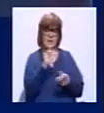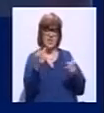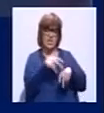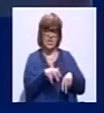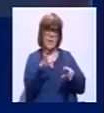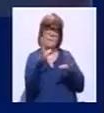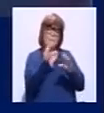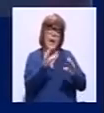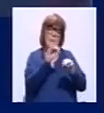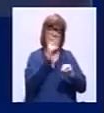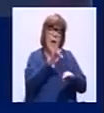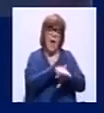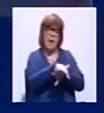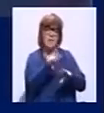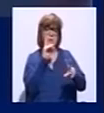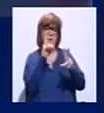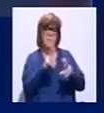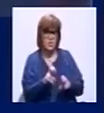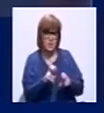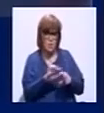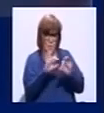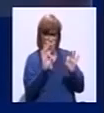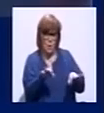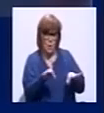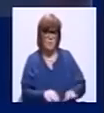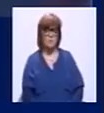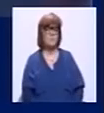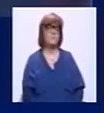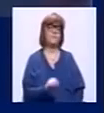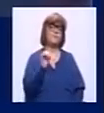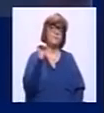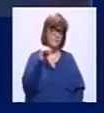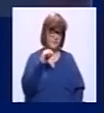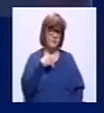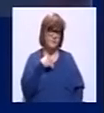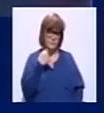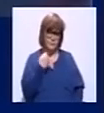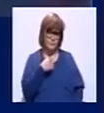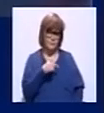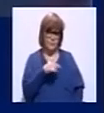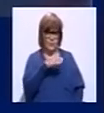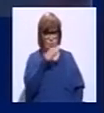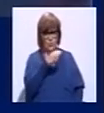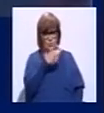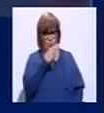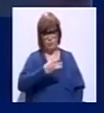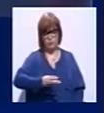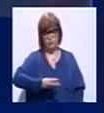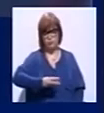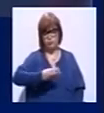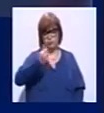mais longe e de avançar na investigação é sim nós temos tido notícia de diversos